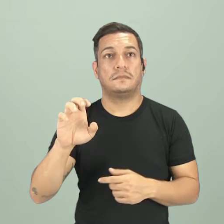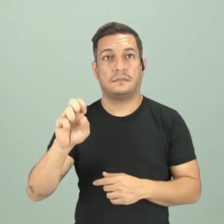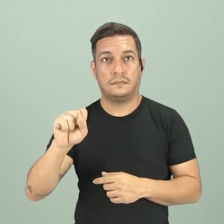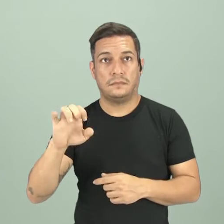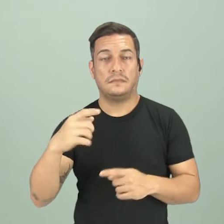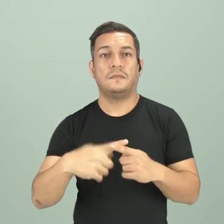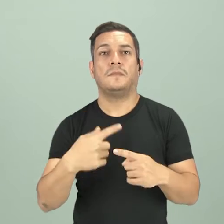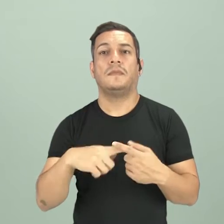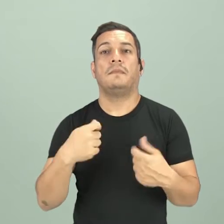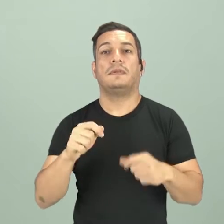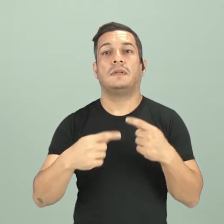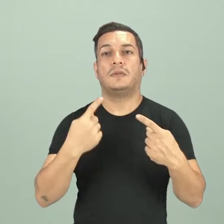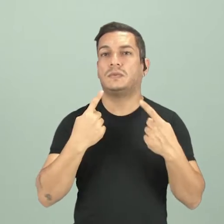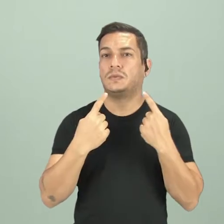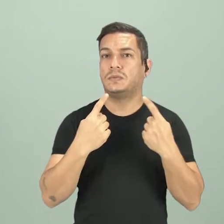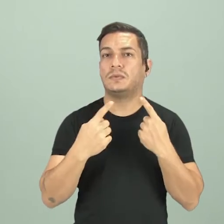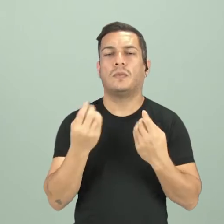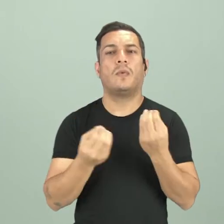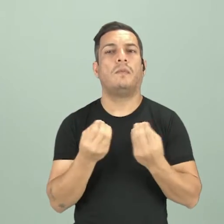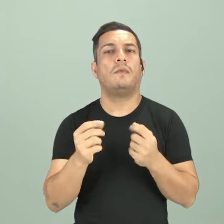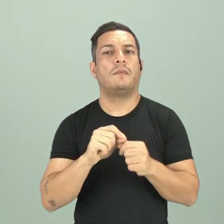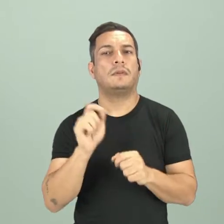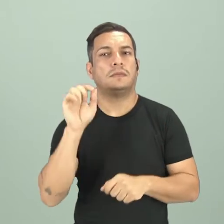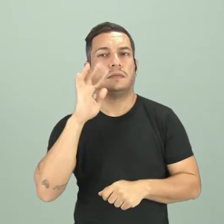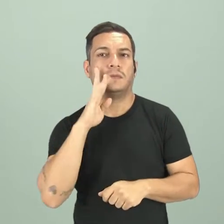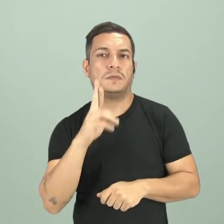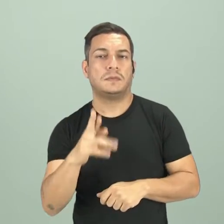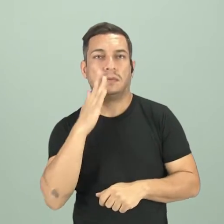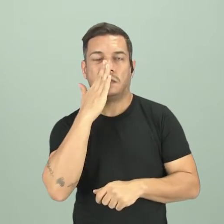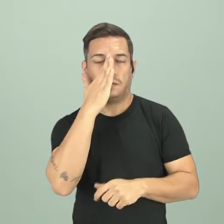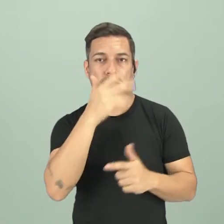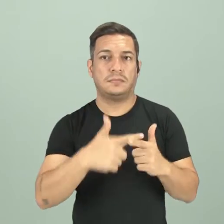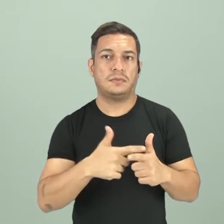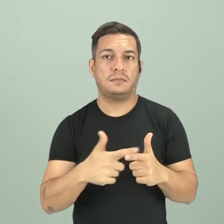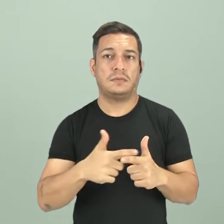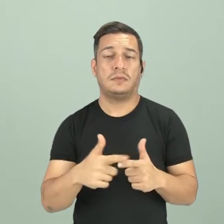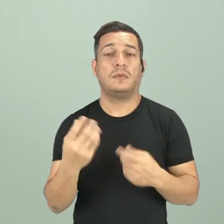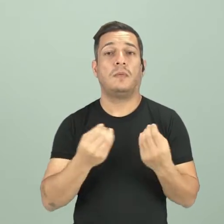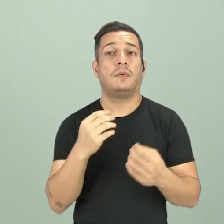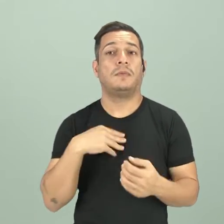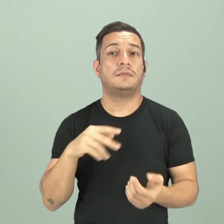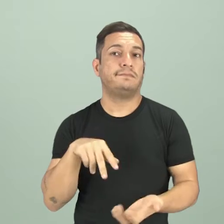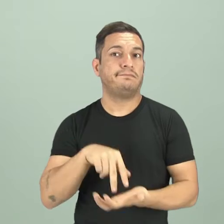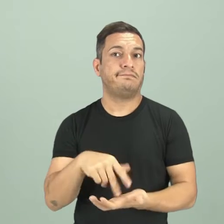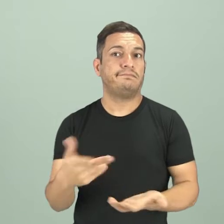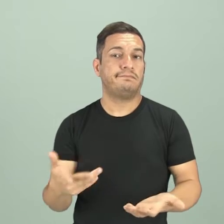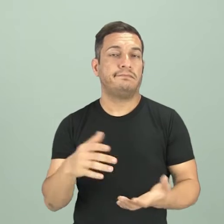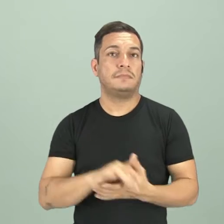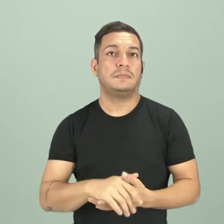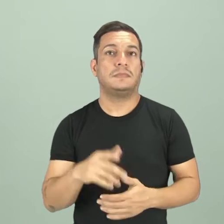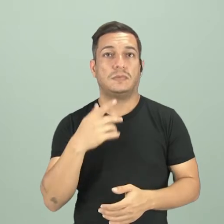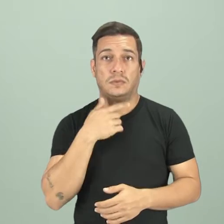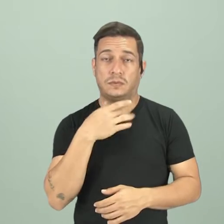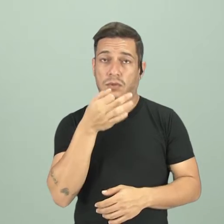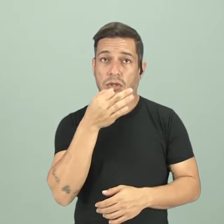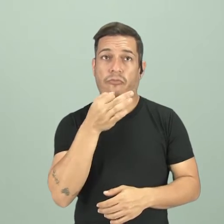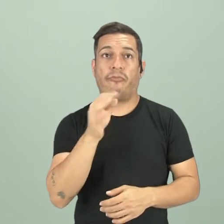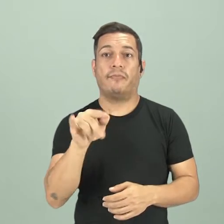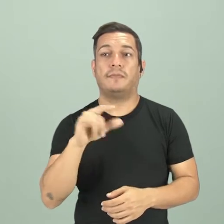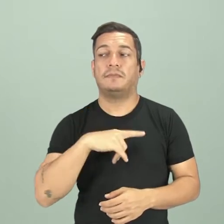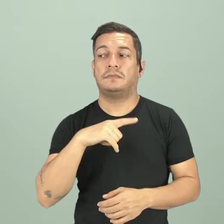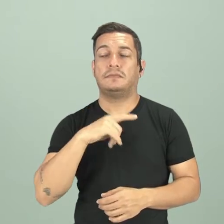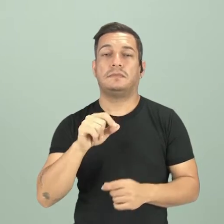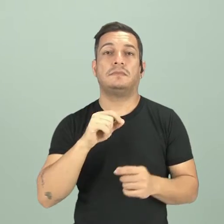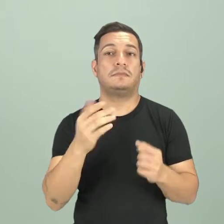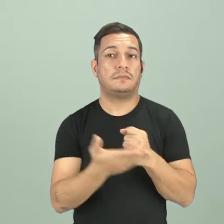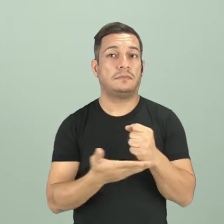que isso deve ser discutido, né? Como é que eu posso resolver esse problema? Como é que eu posso me posicionar, tá? Então, os teus argumentos vai girar em torno